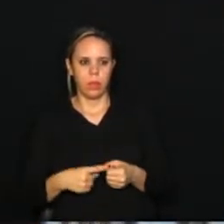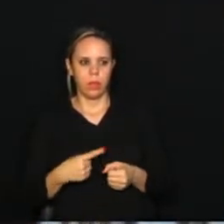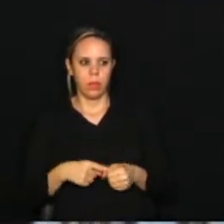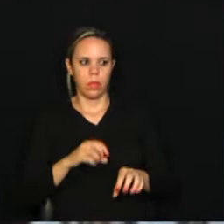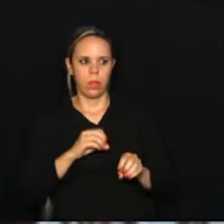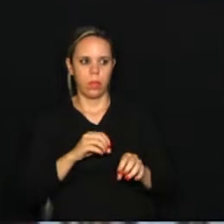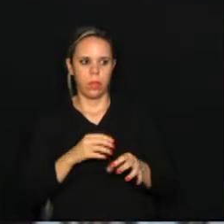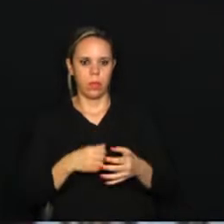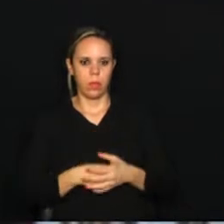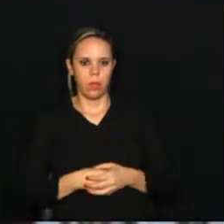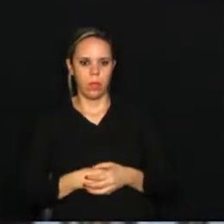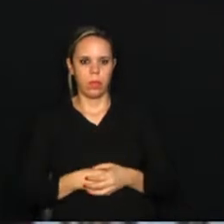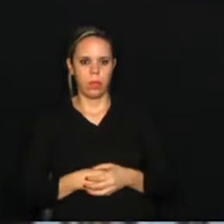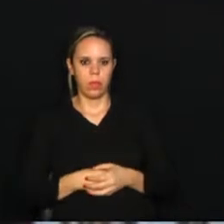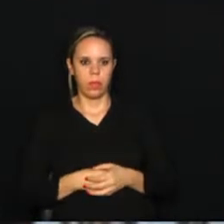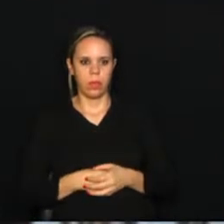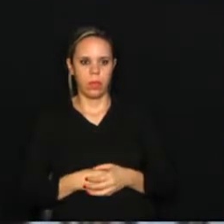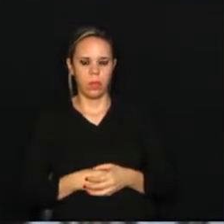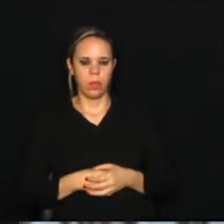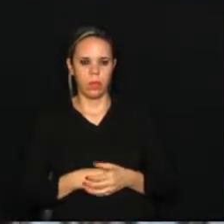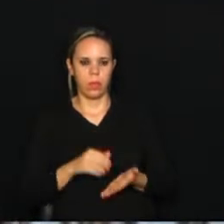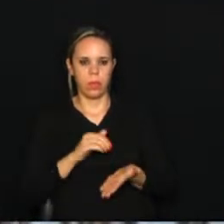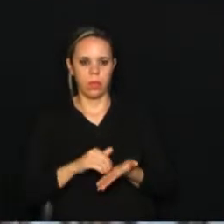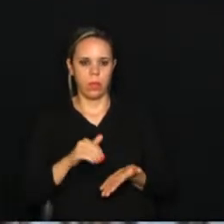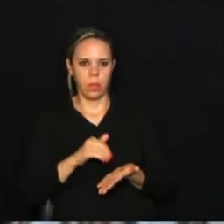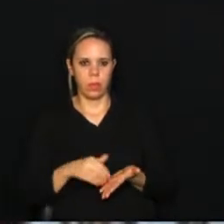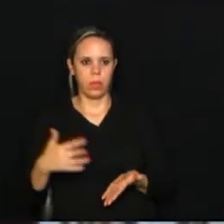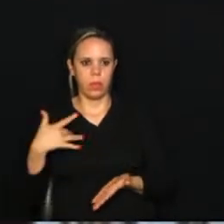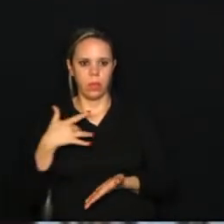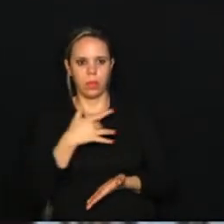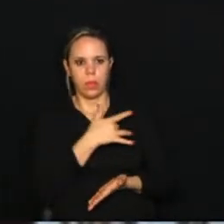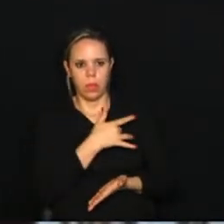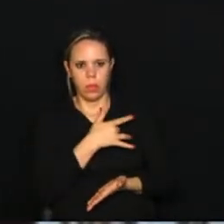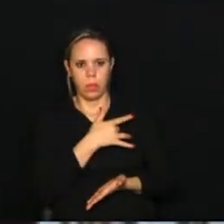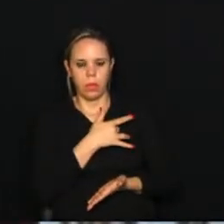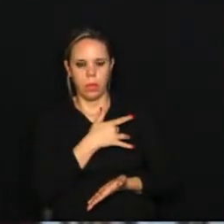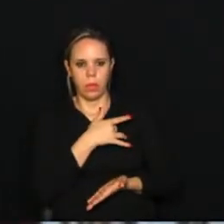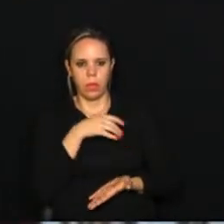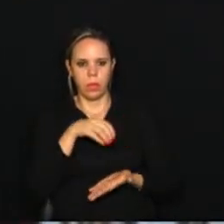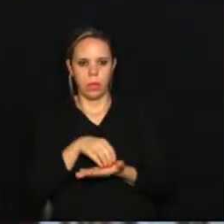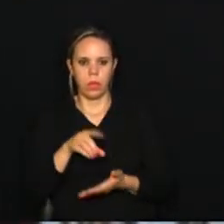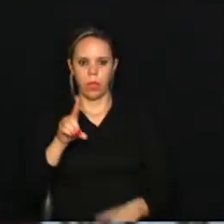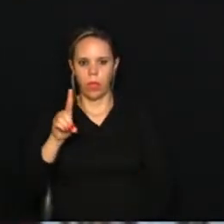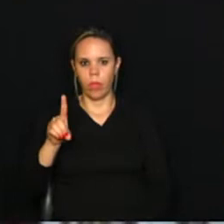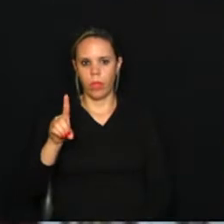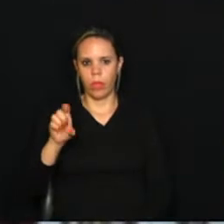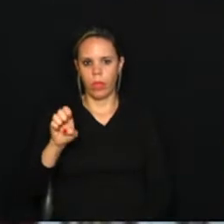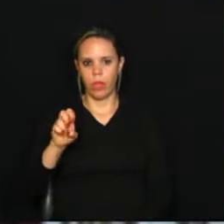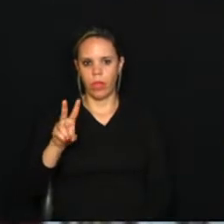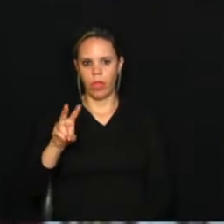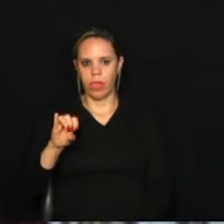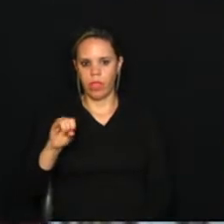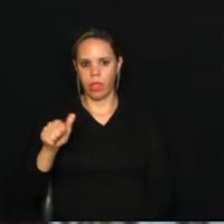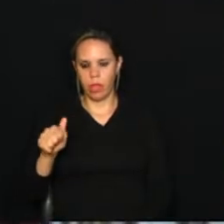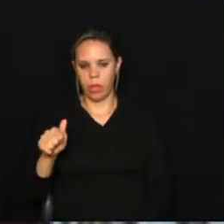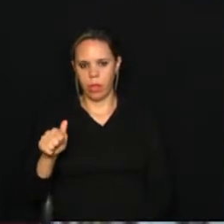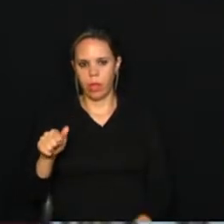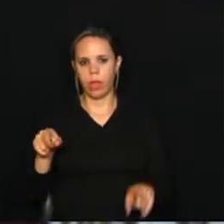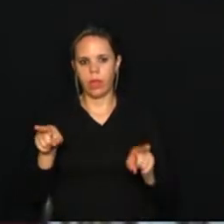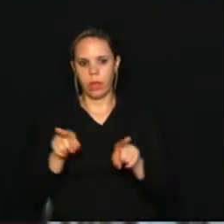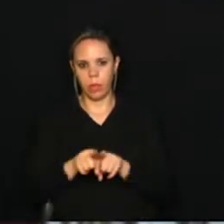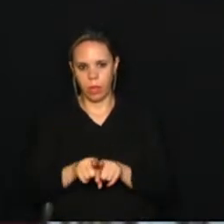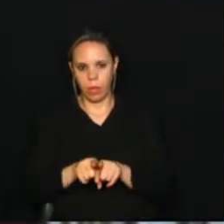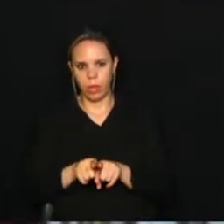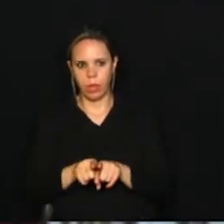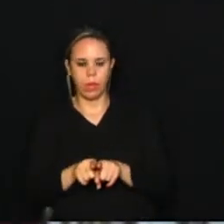Educação e da Secretaria de Saúde através do Devisa. Ele contou também